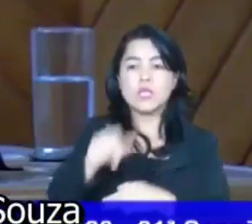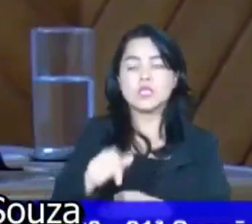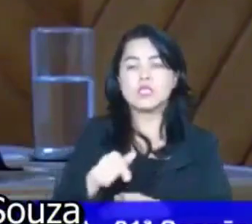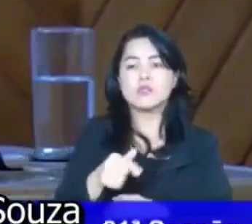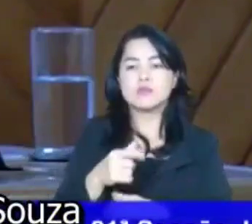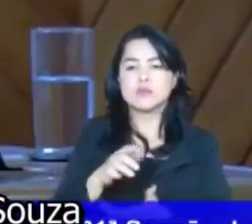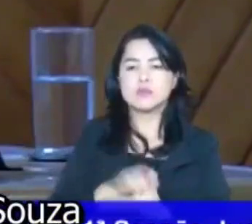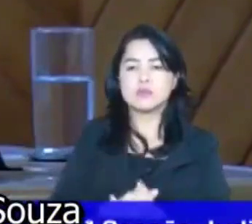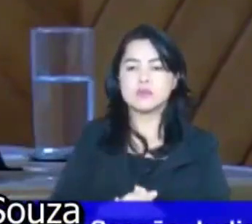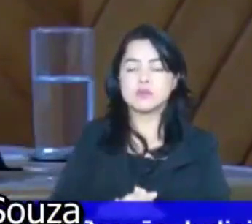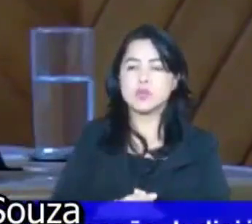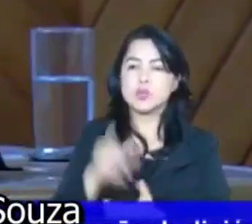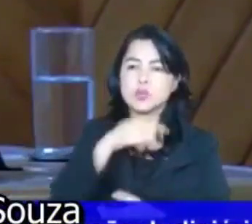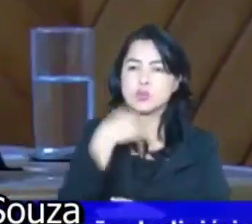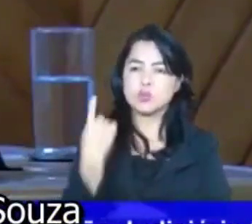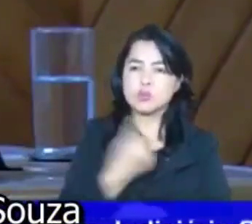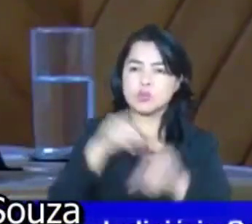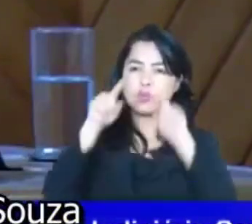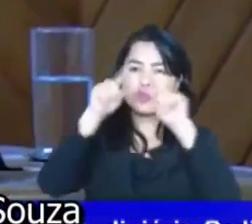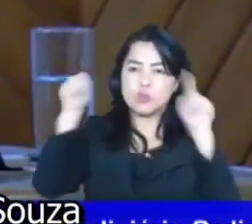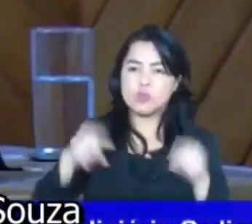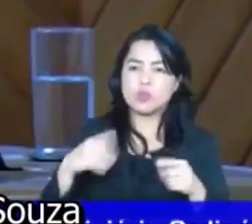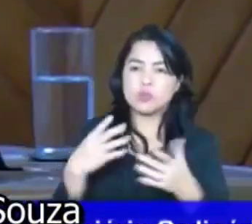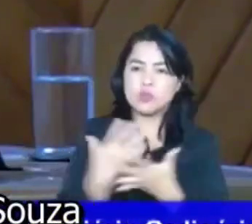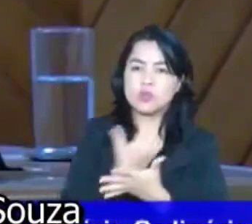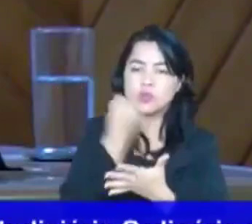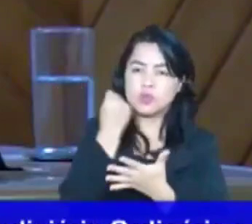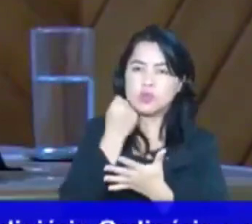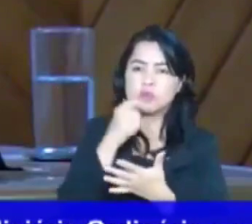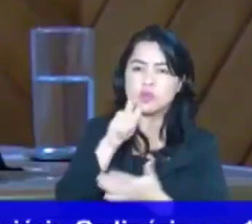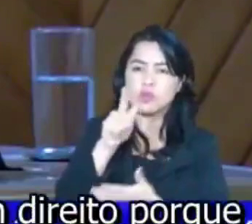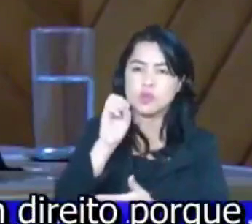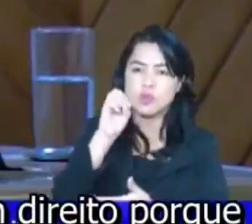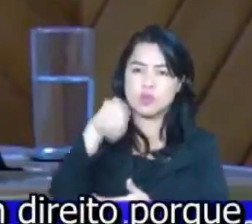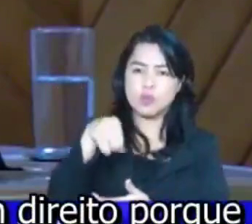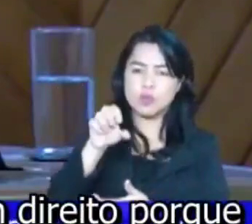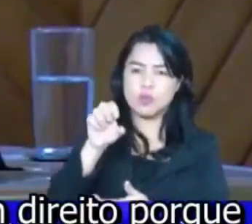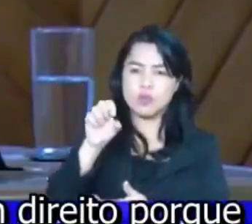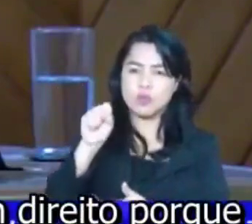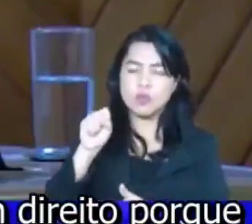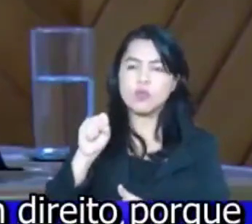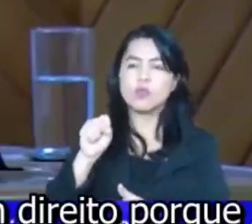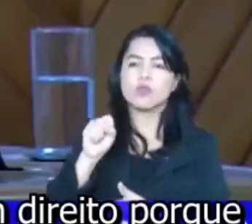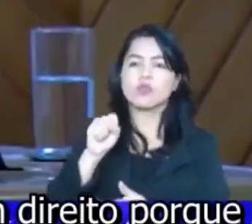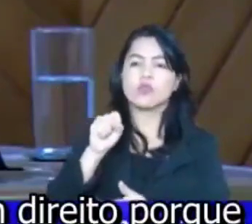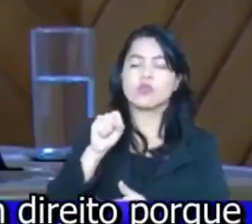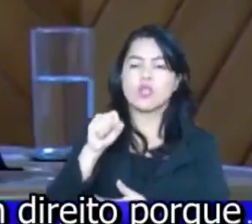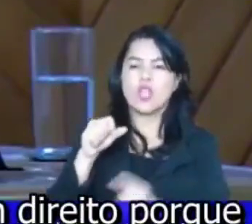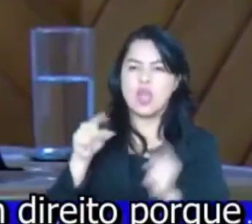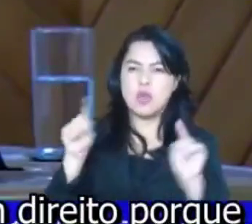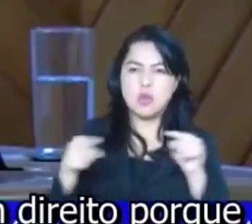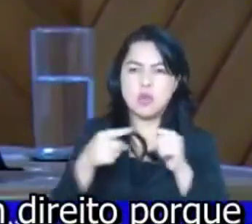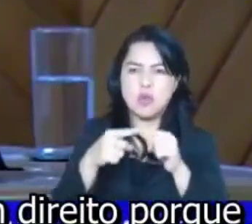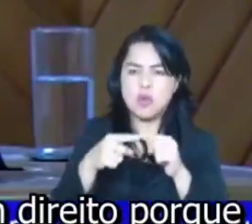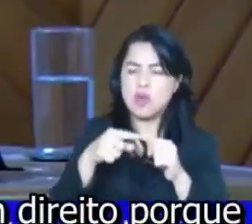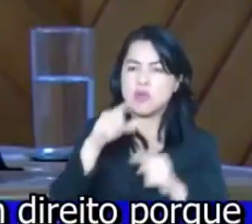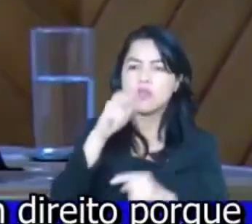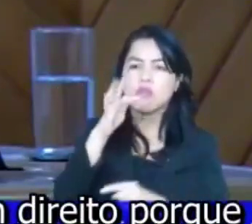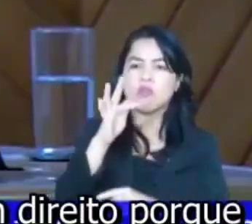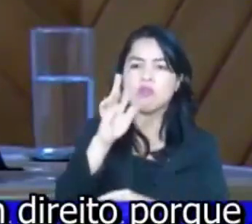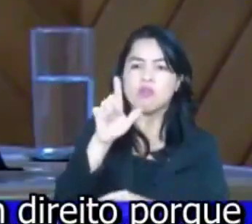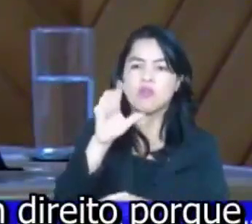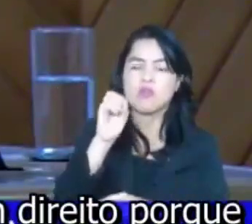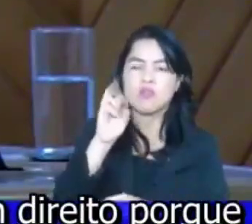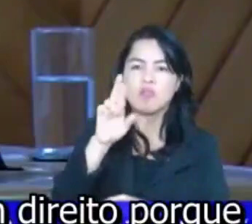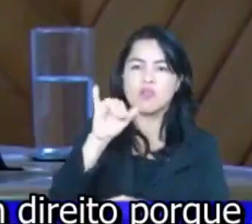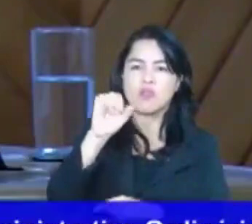do nosso servidor Salvador Gomes de Souza não é similar ao do Florisvaldo.